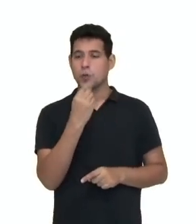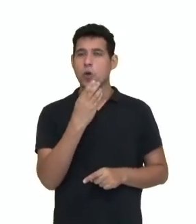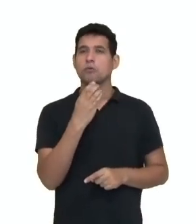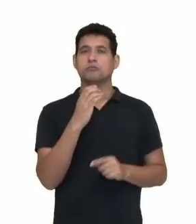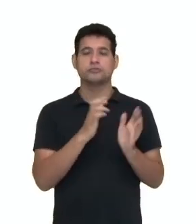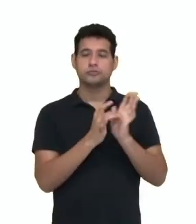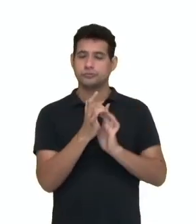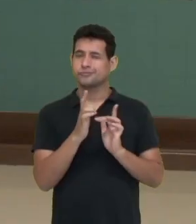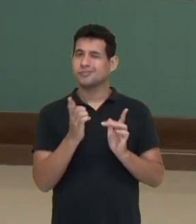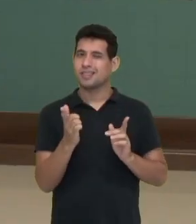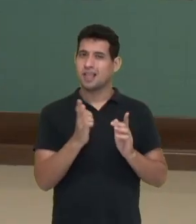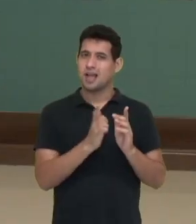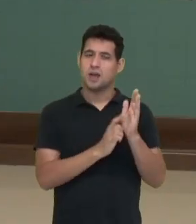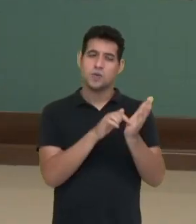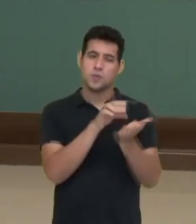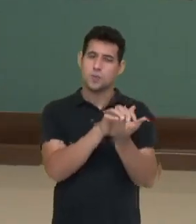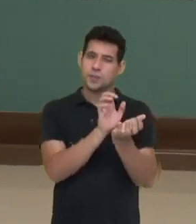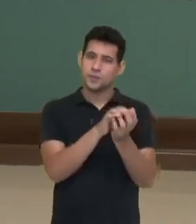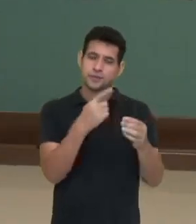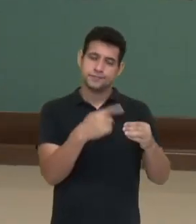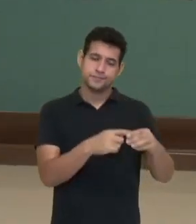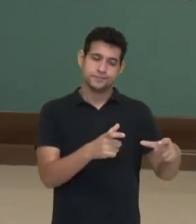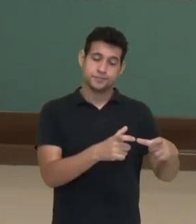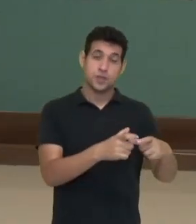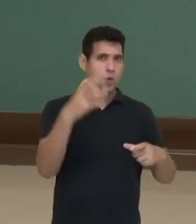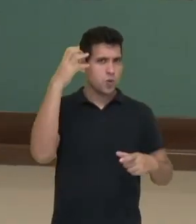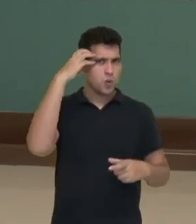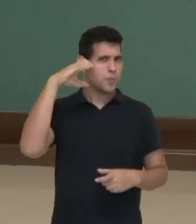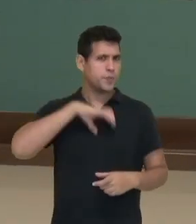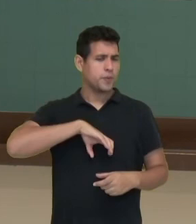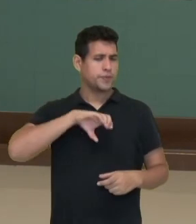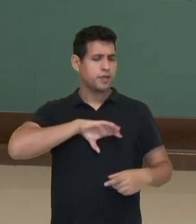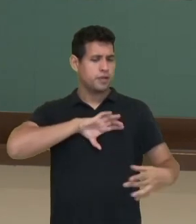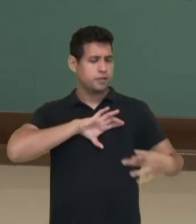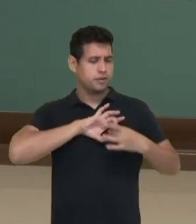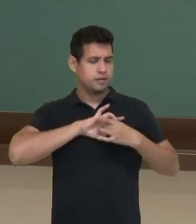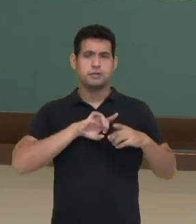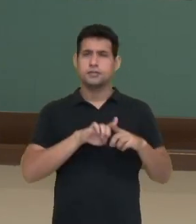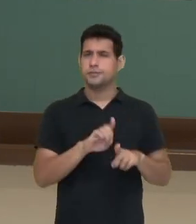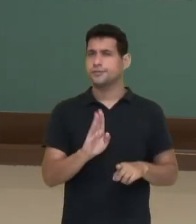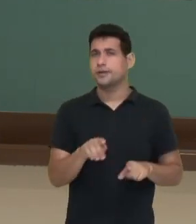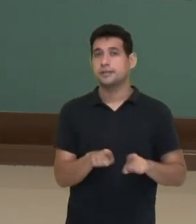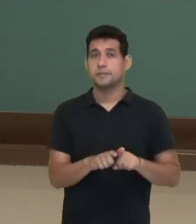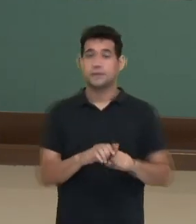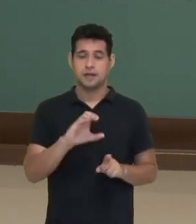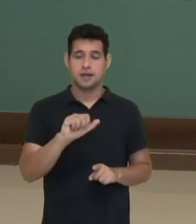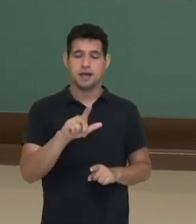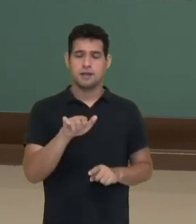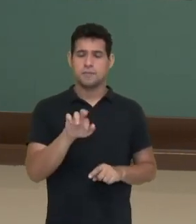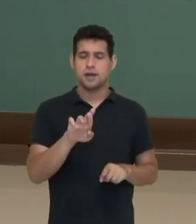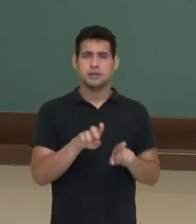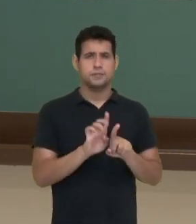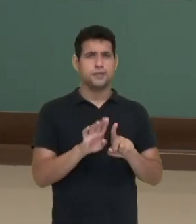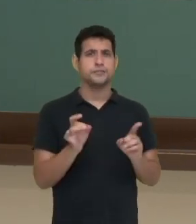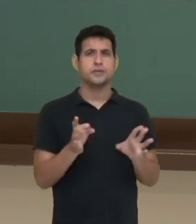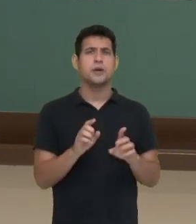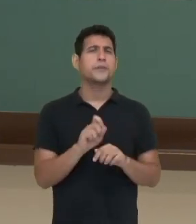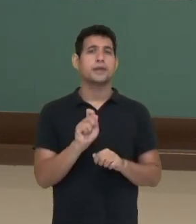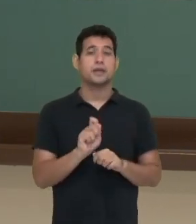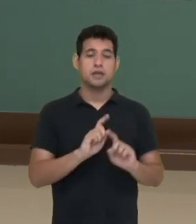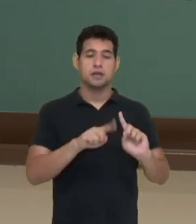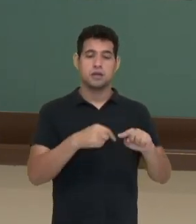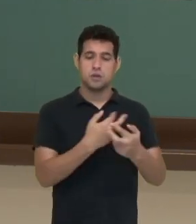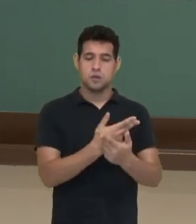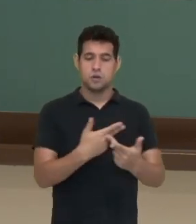interior de Pernambuco. Ou seja, a coroa portuguesa puniu Calabar exemplarmente para que